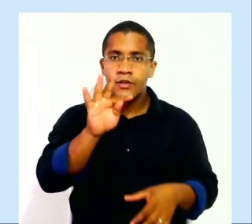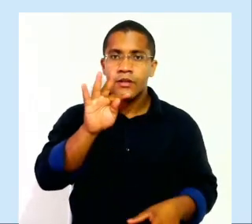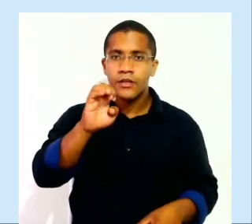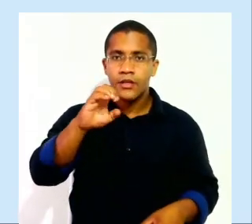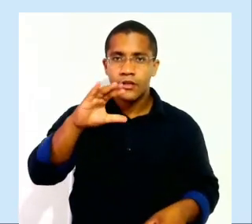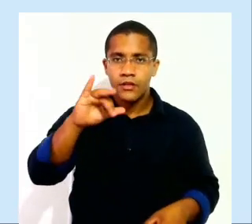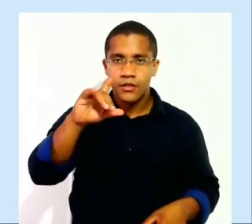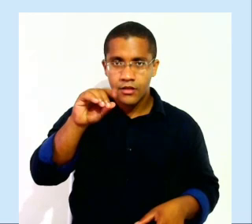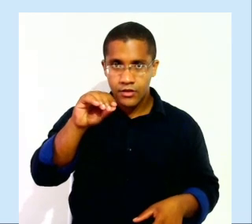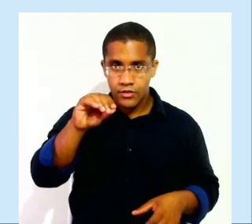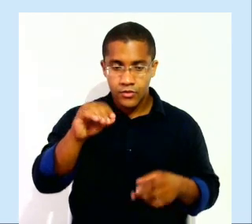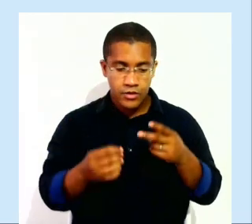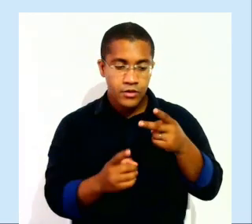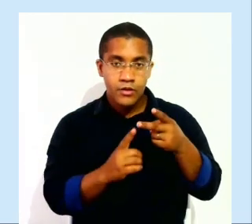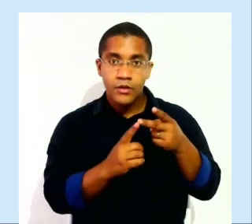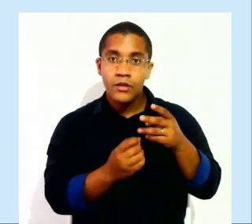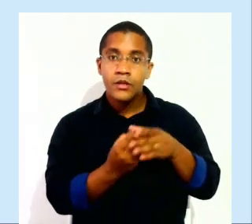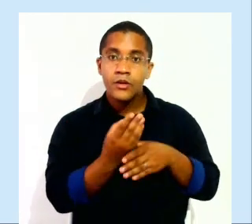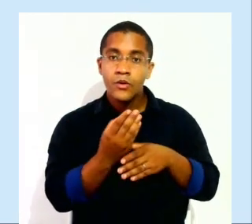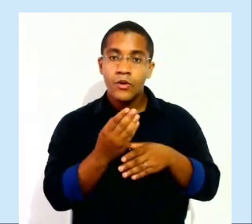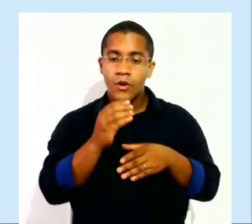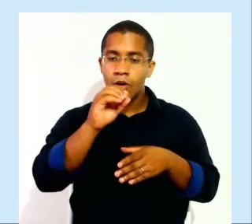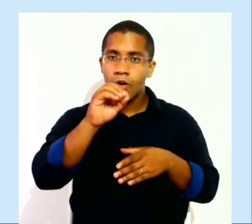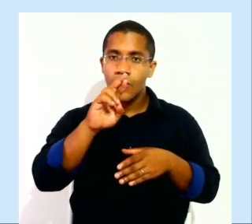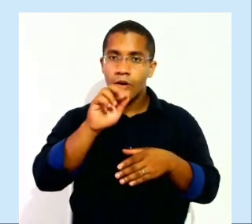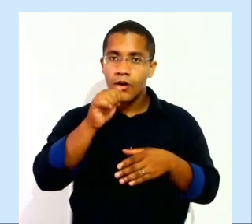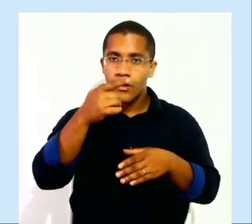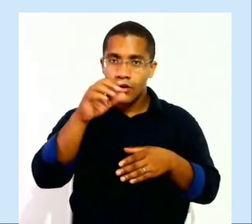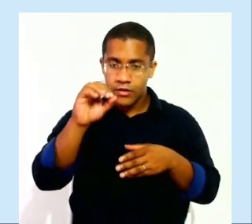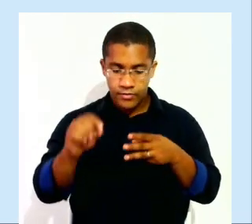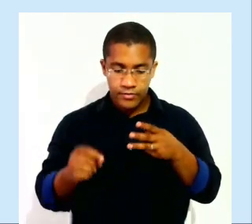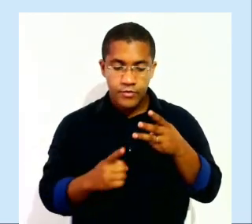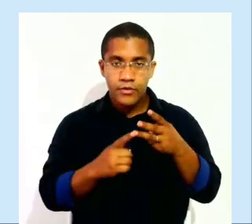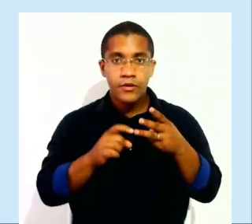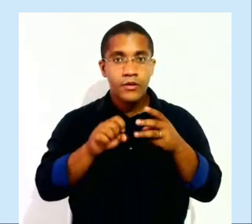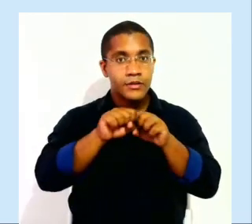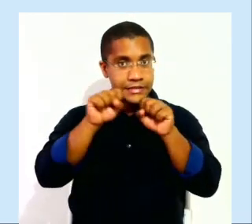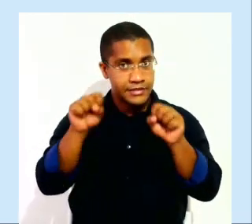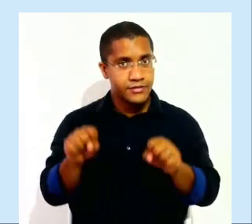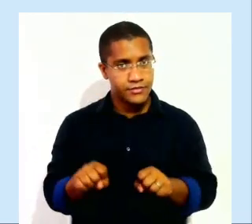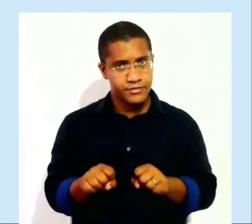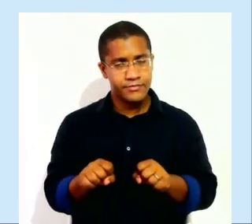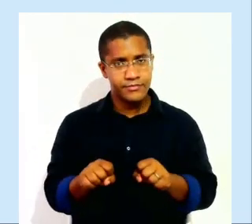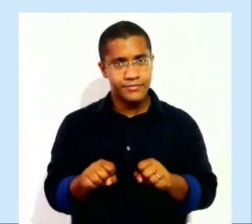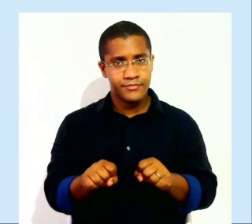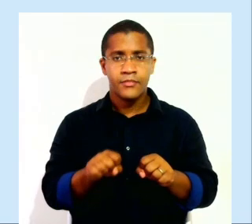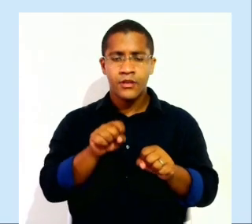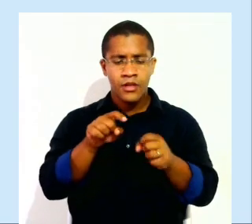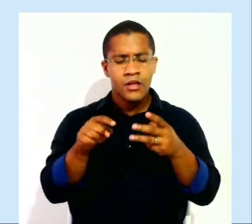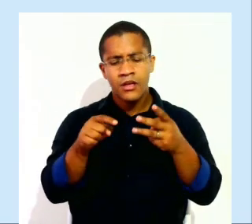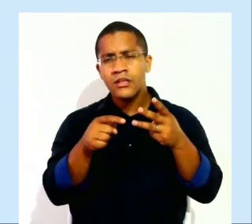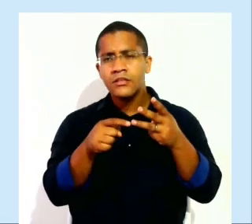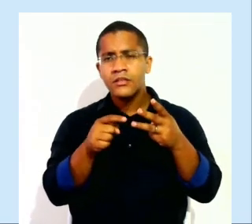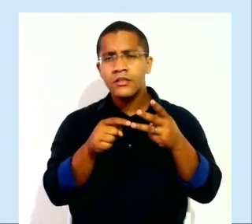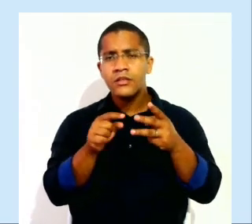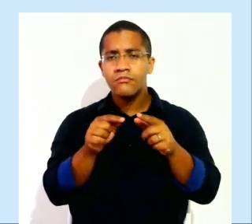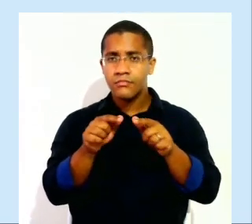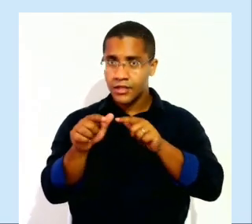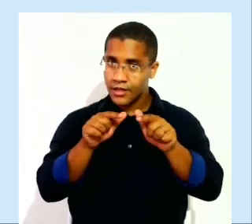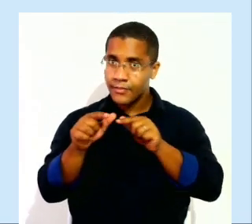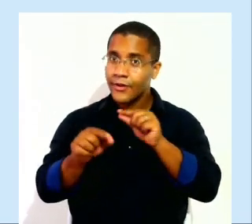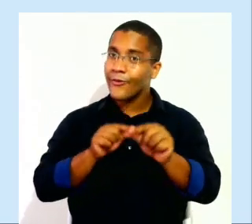por sua vez irão formar órgãos e sistemas. E esses sistemas eles vão ter algumas